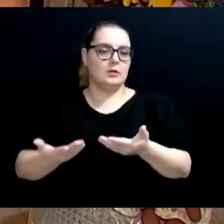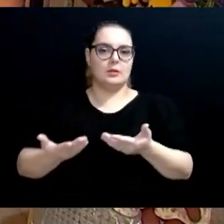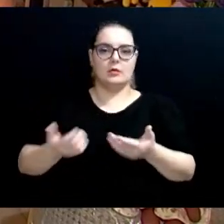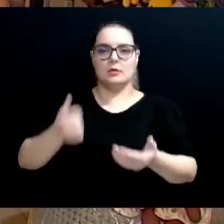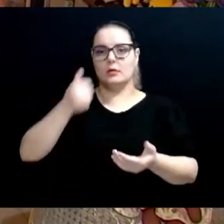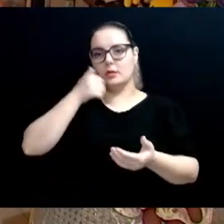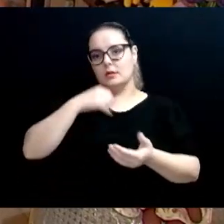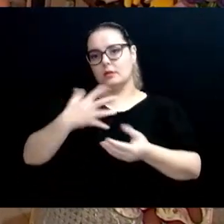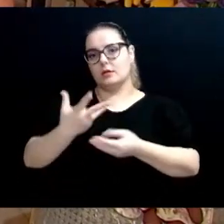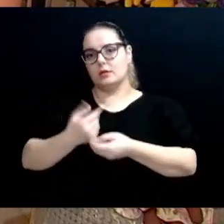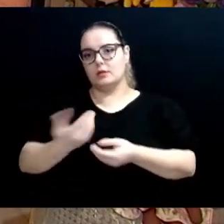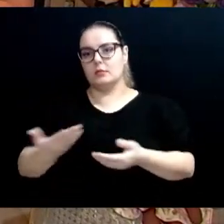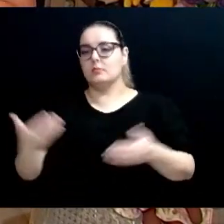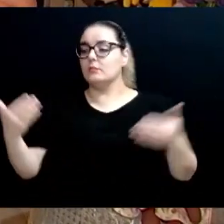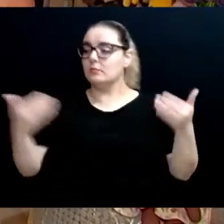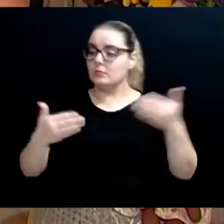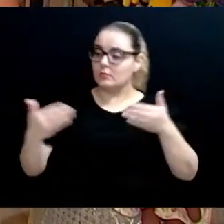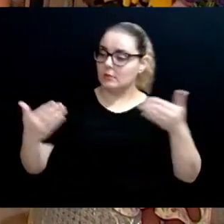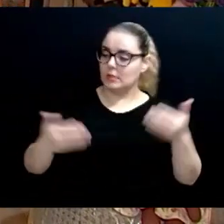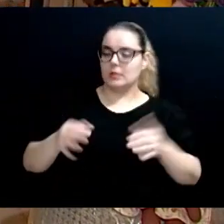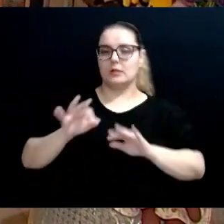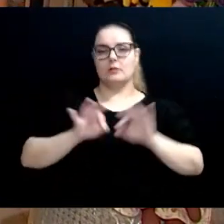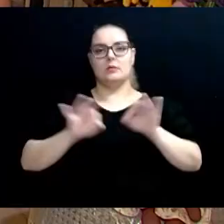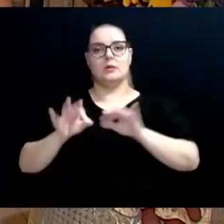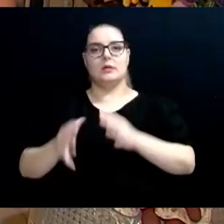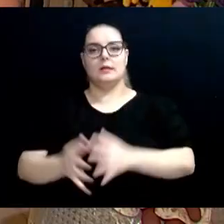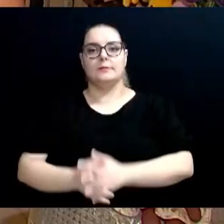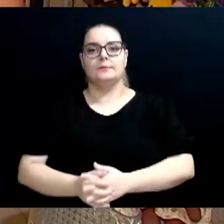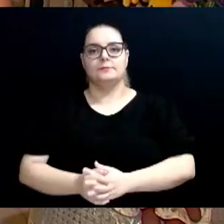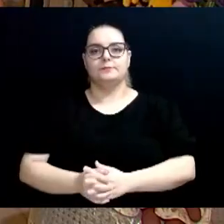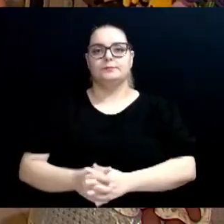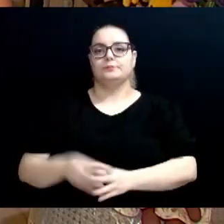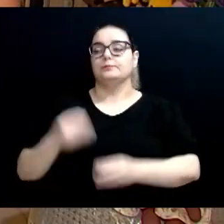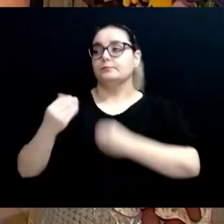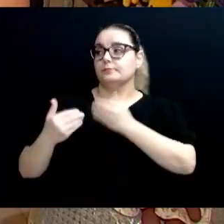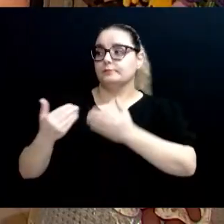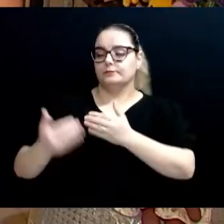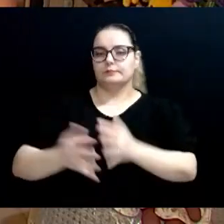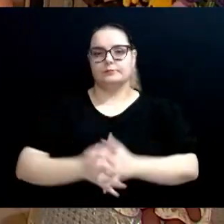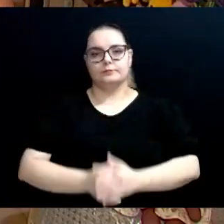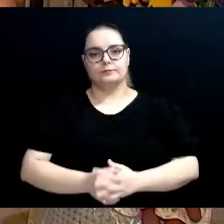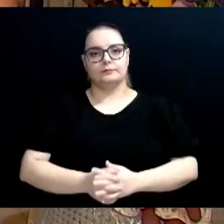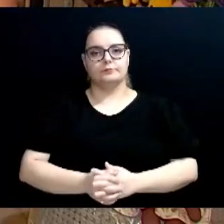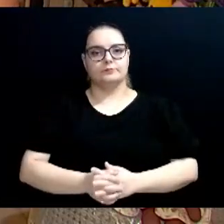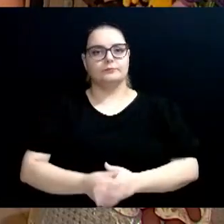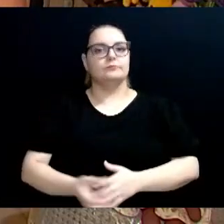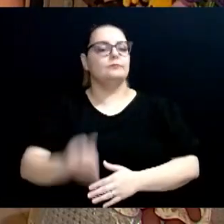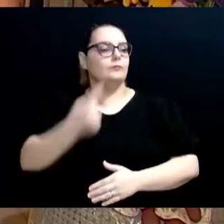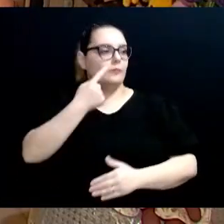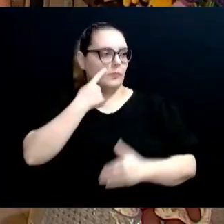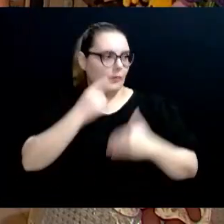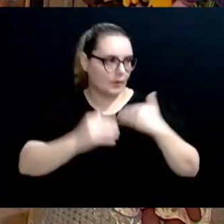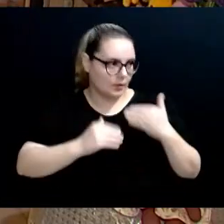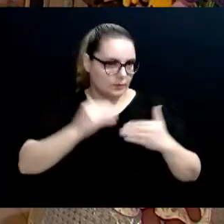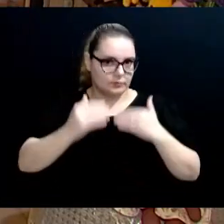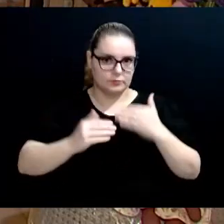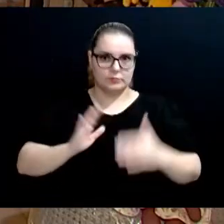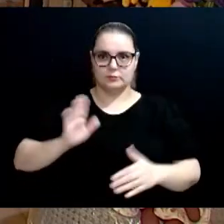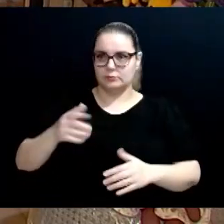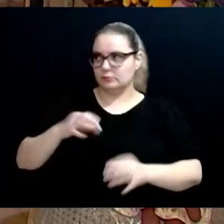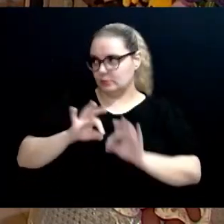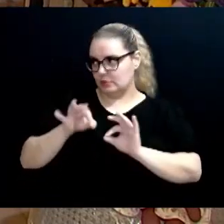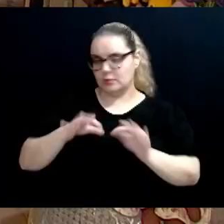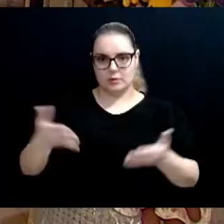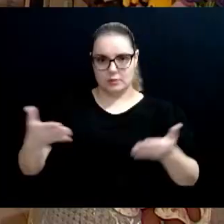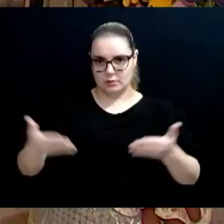falar com os artesãos, né, artesãs também, para que participem desse projeto? Como foi esse processo?